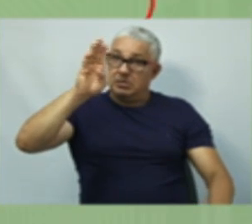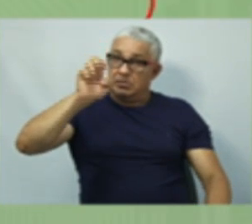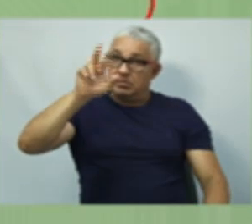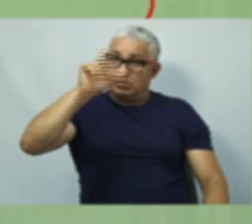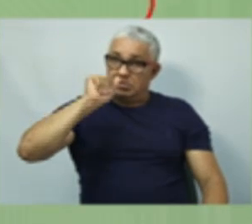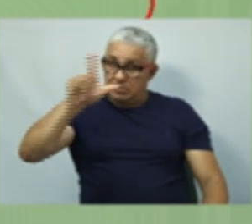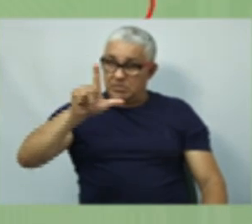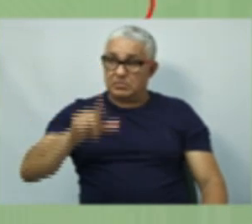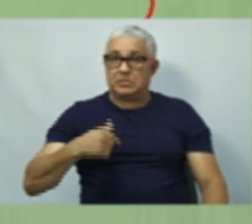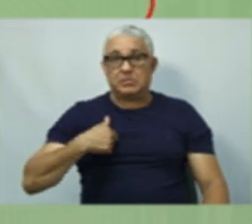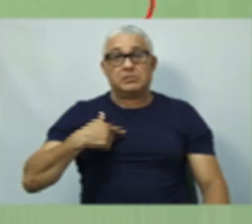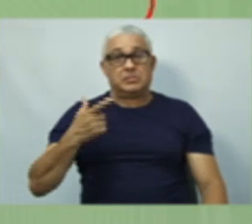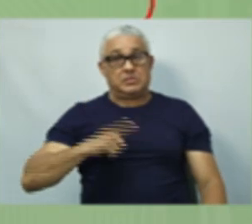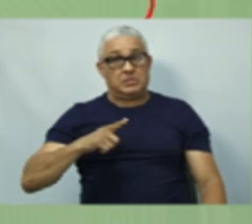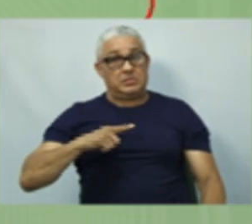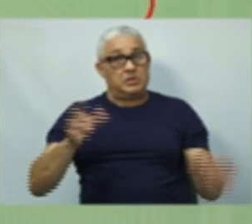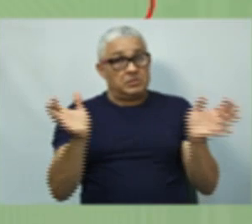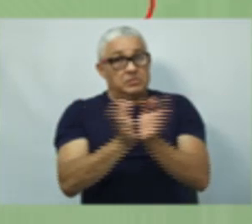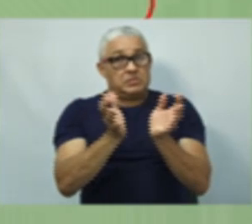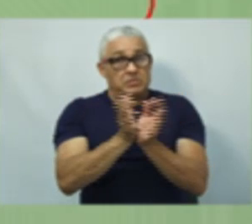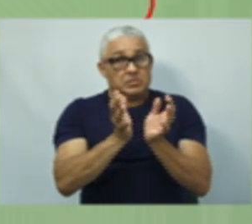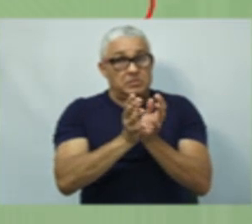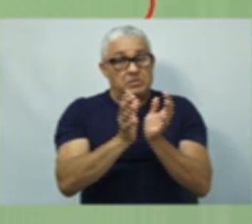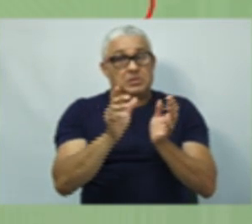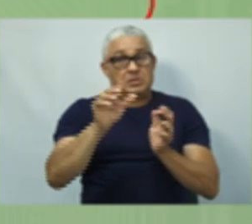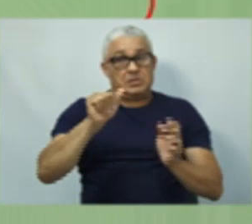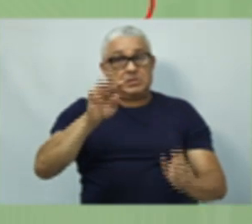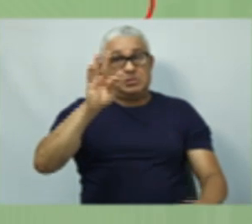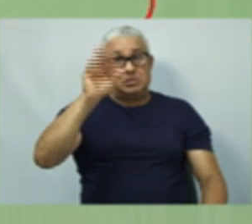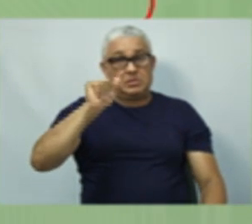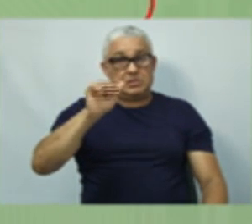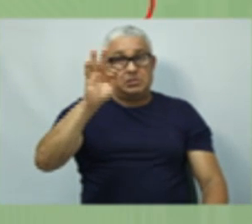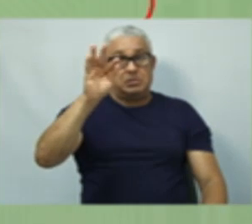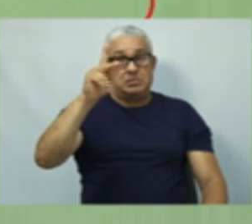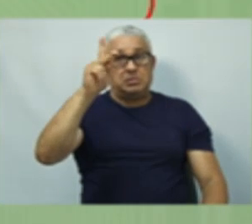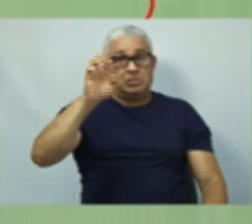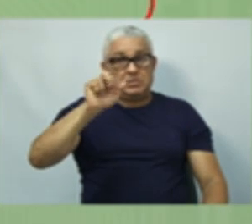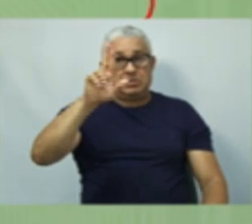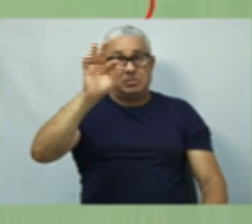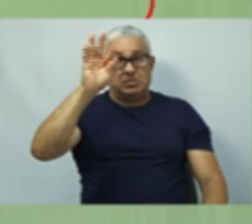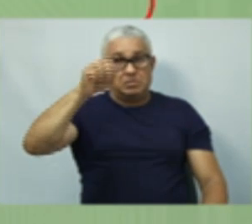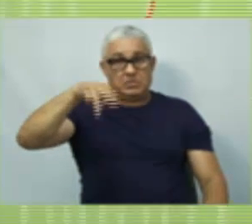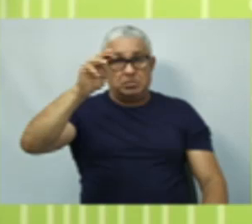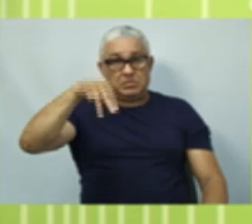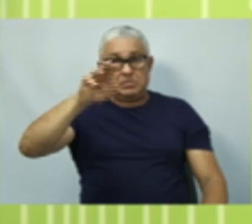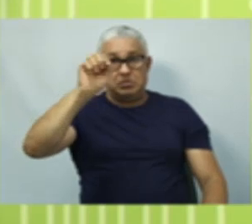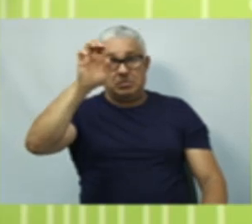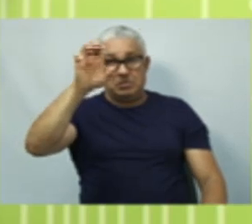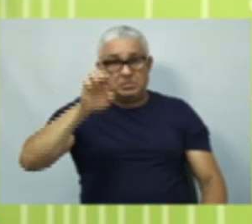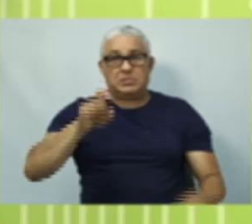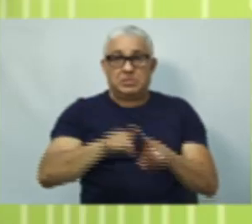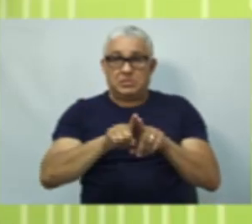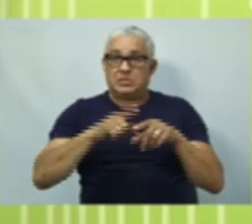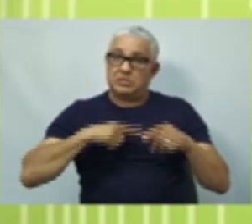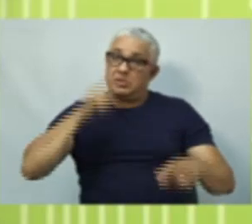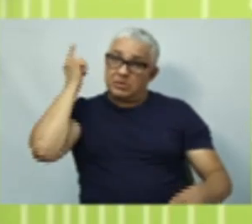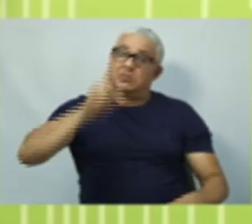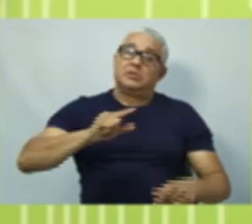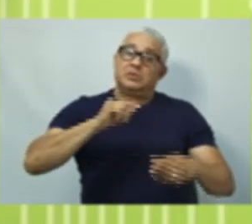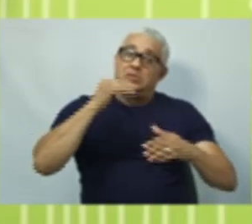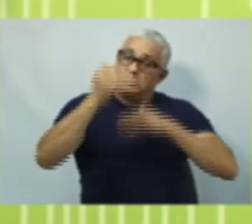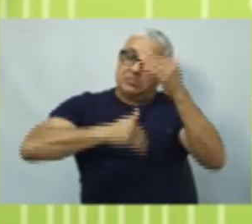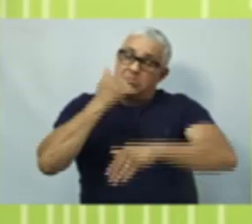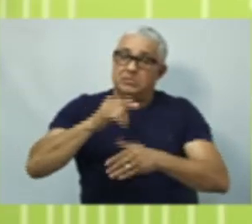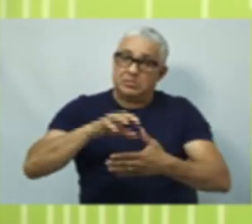é quando eu tenho uma equipe de alta performance, que eu consigo ter uma liderança, desenvolver uma liderança liberal. Senão eu